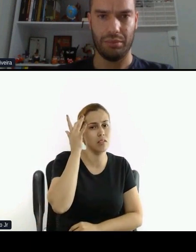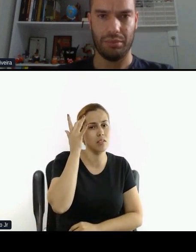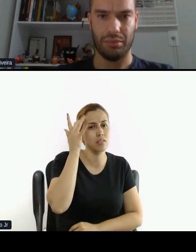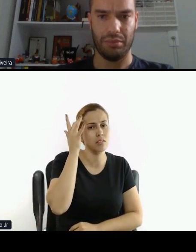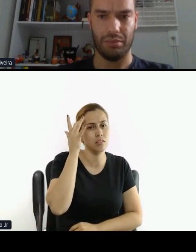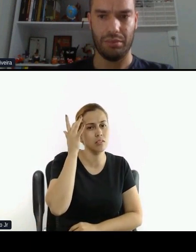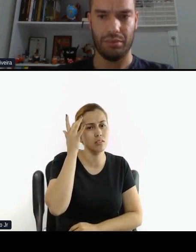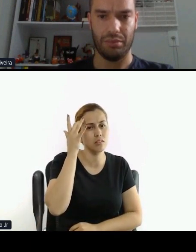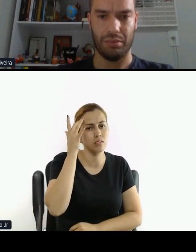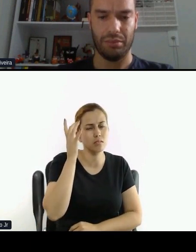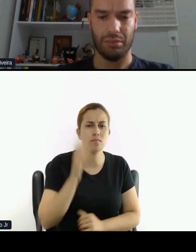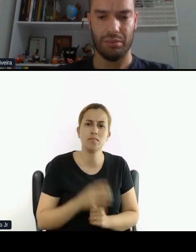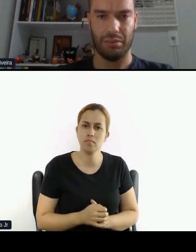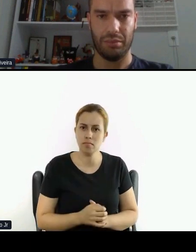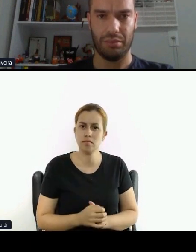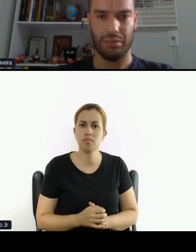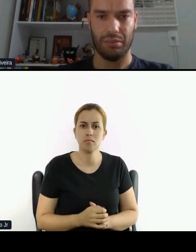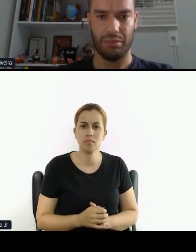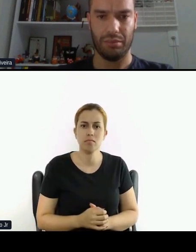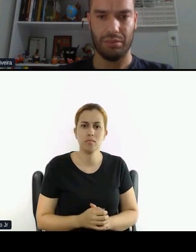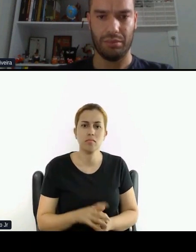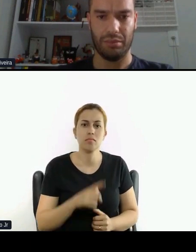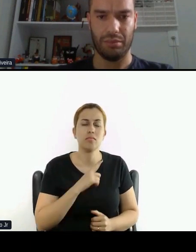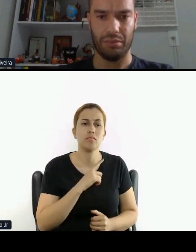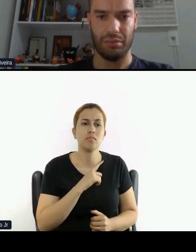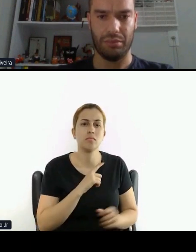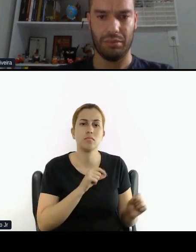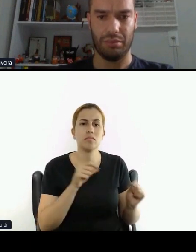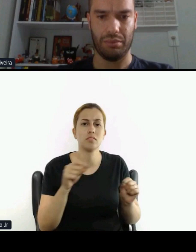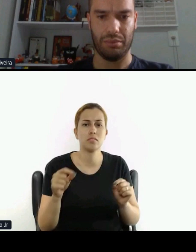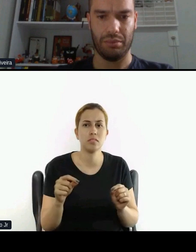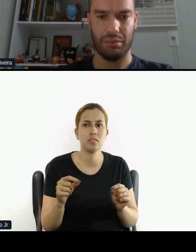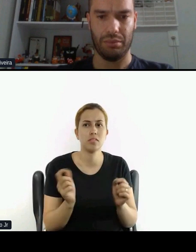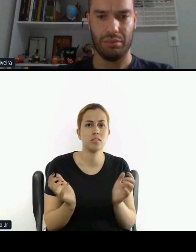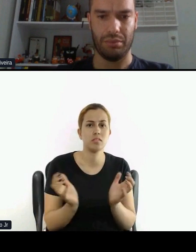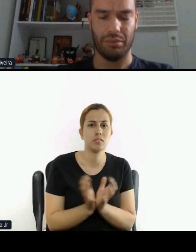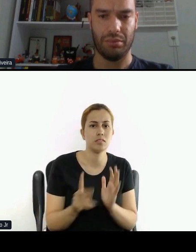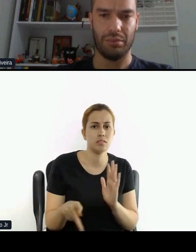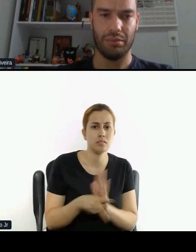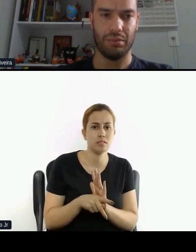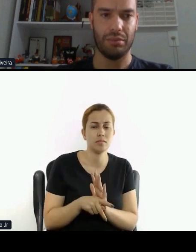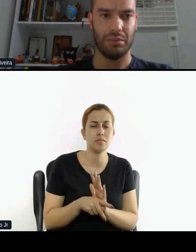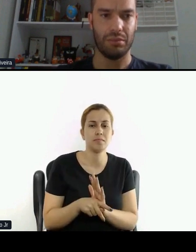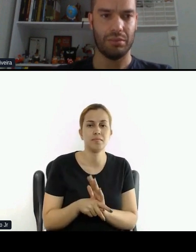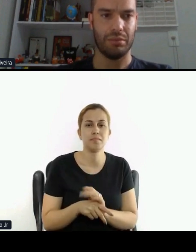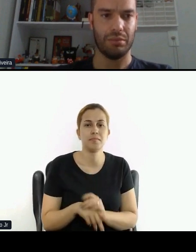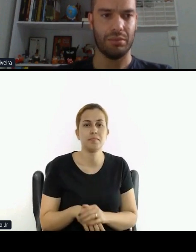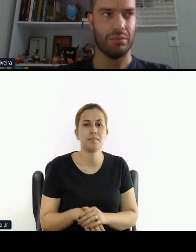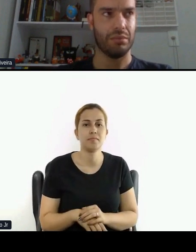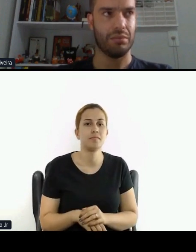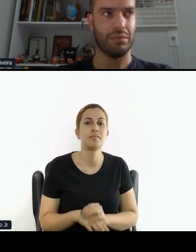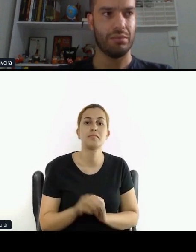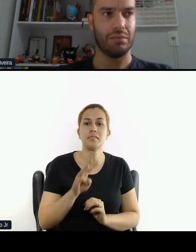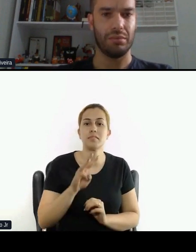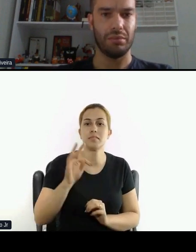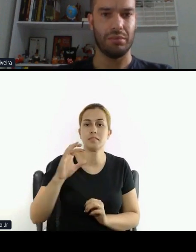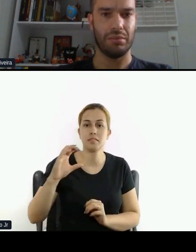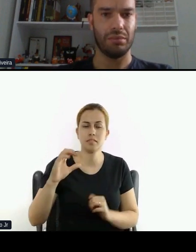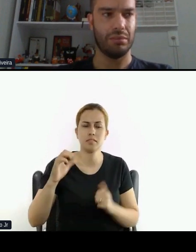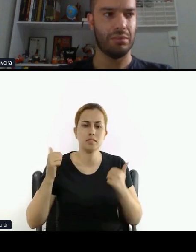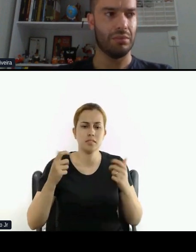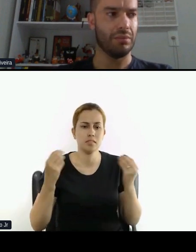gente tem, né, que a própria W3C, agora em 2022, ela lançou